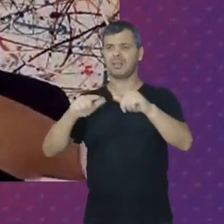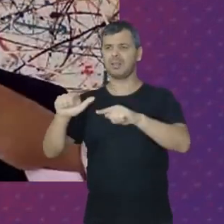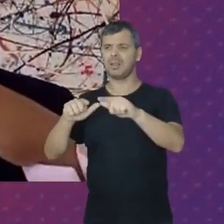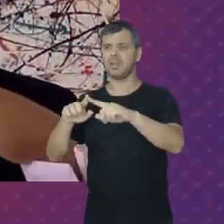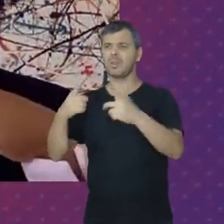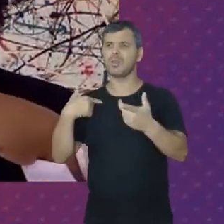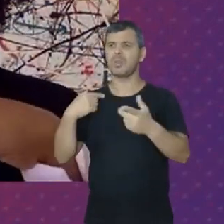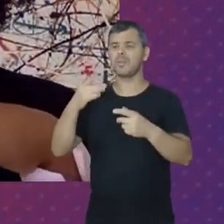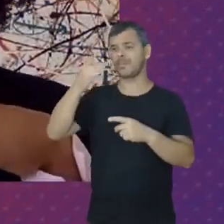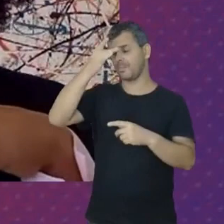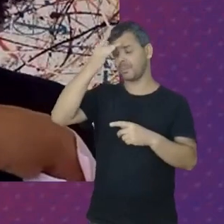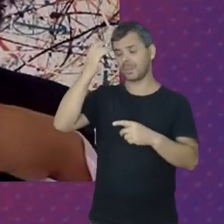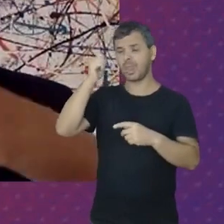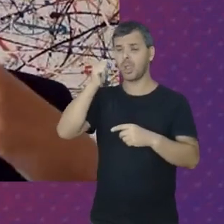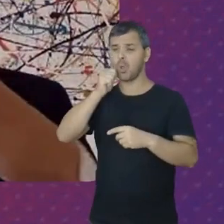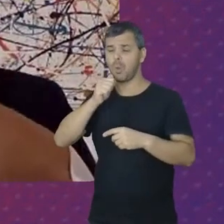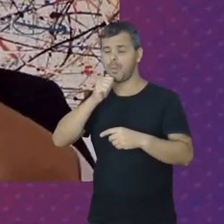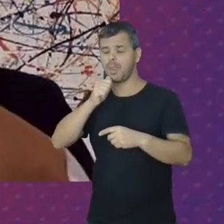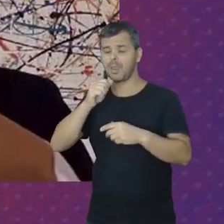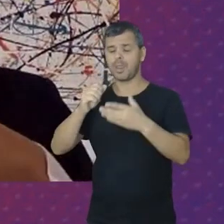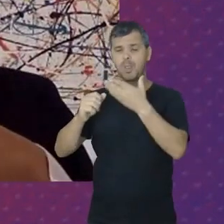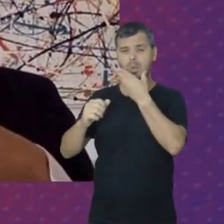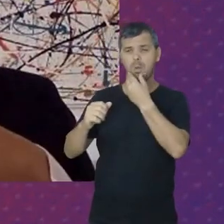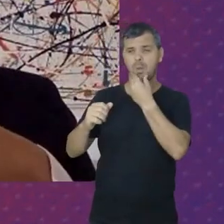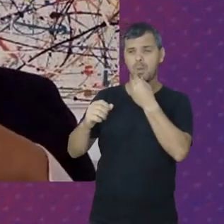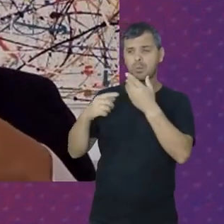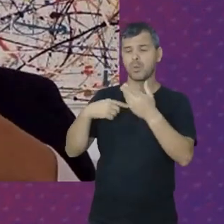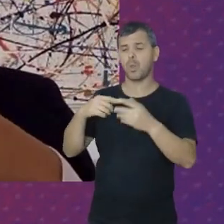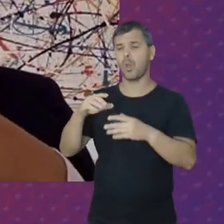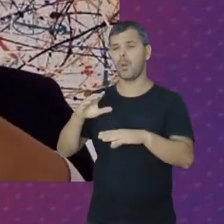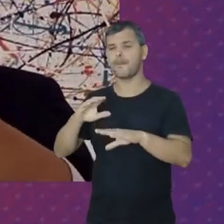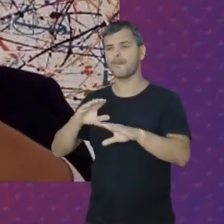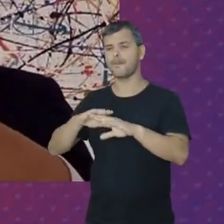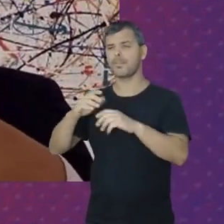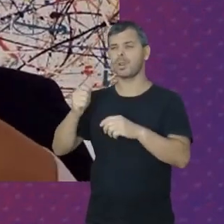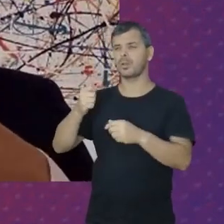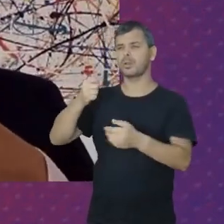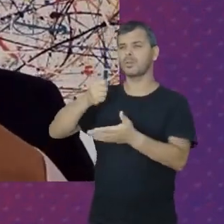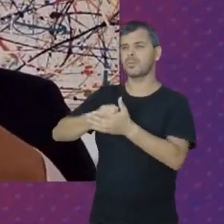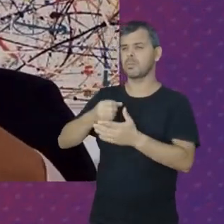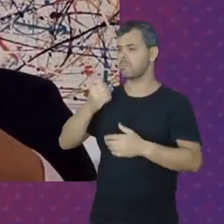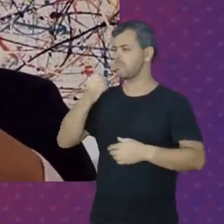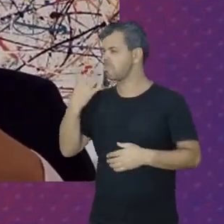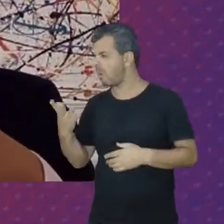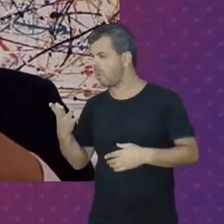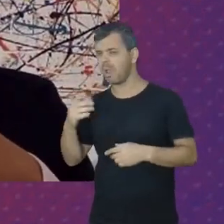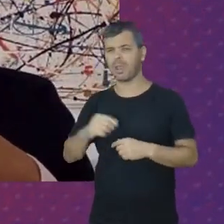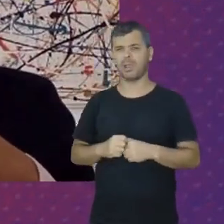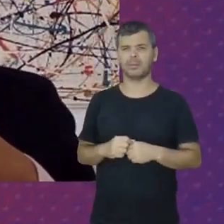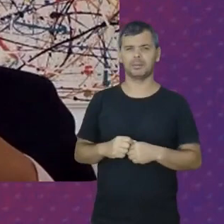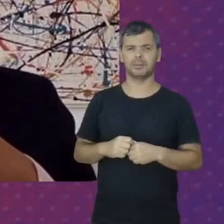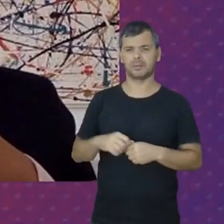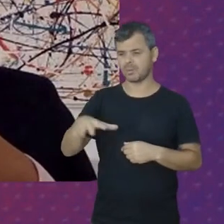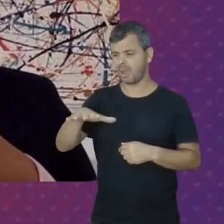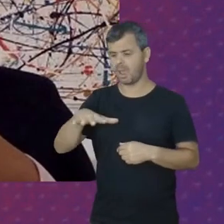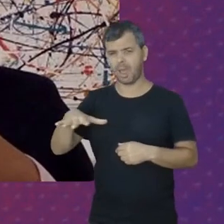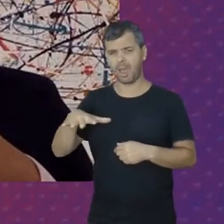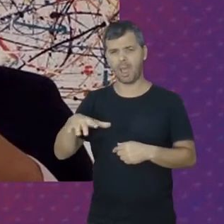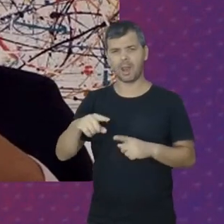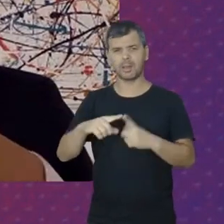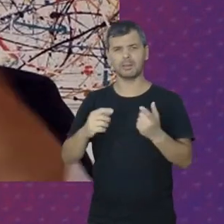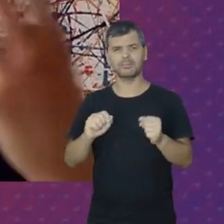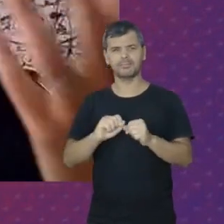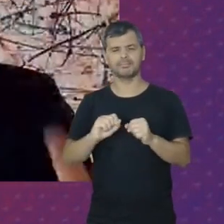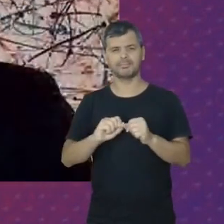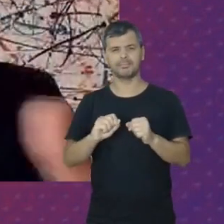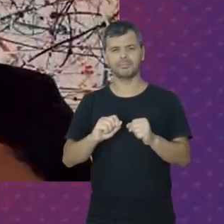bom senhor e da boa senhora, de uma classe patronal benevolente, né, de uma classe